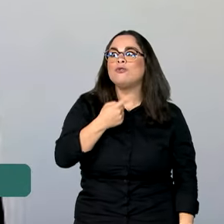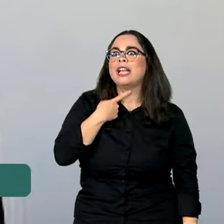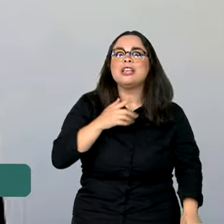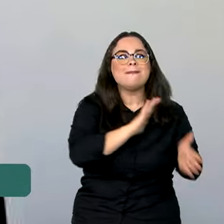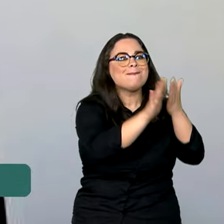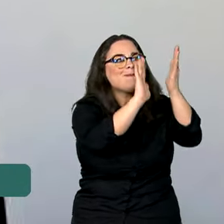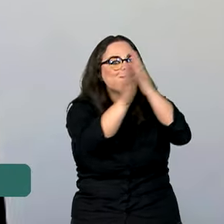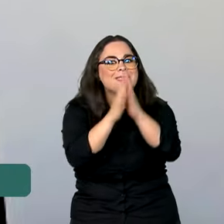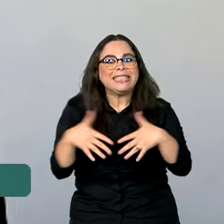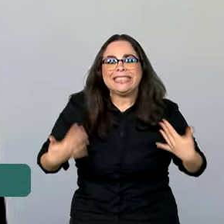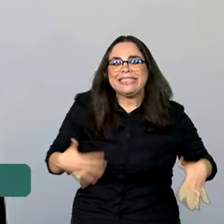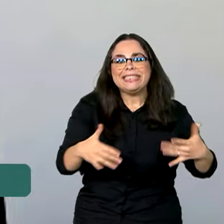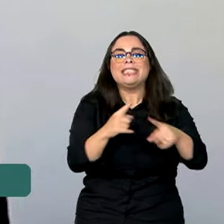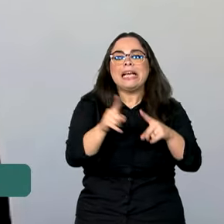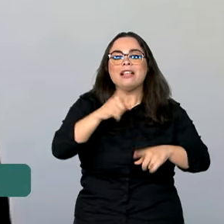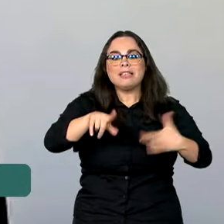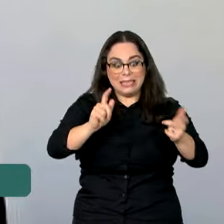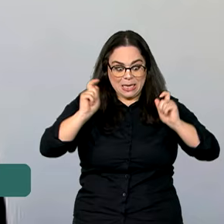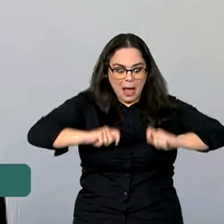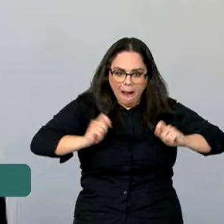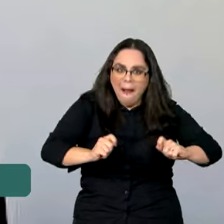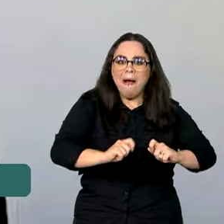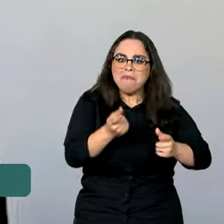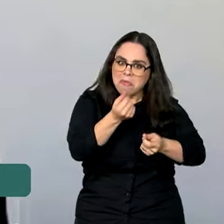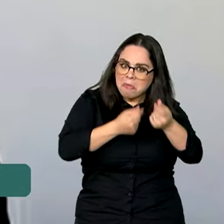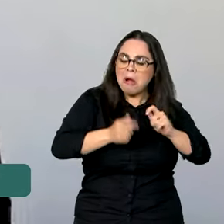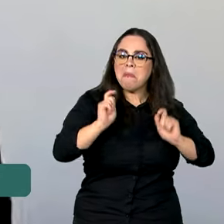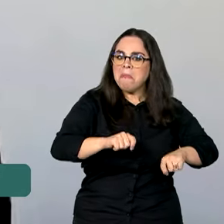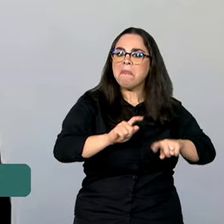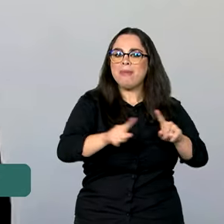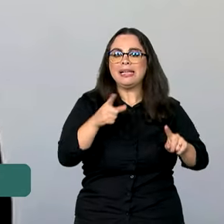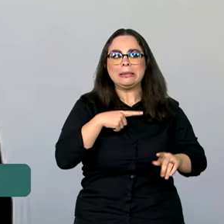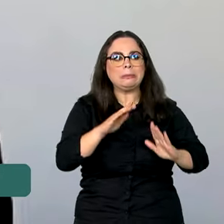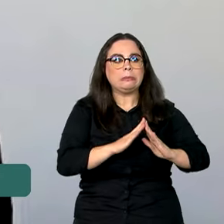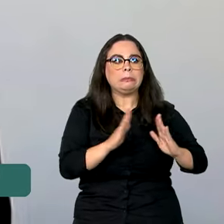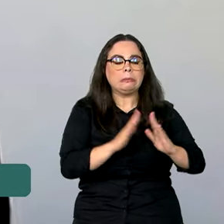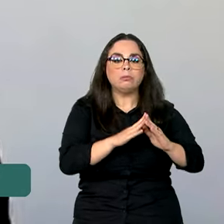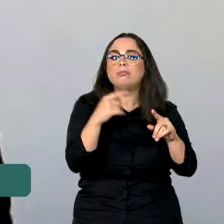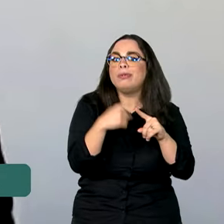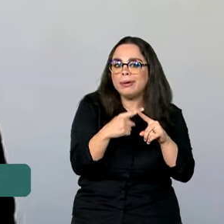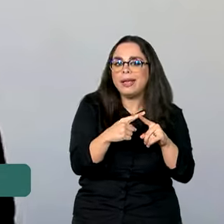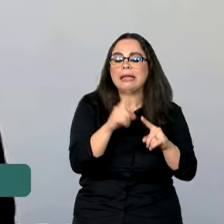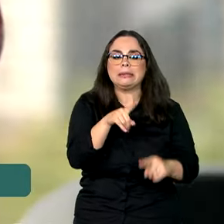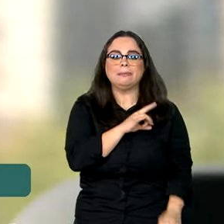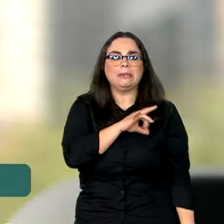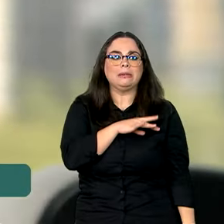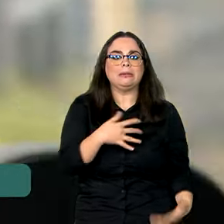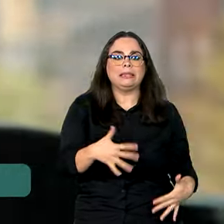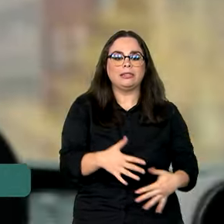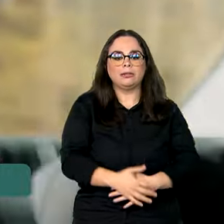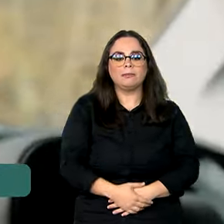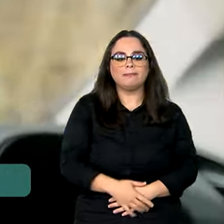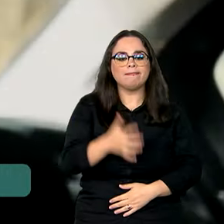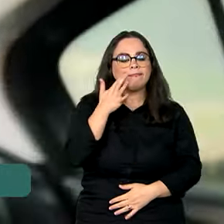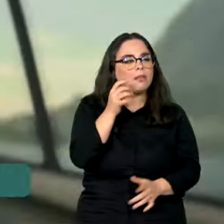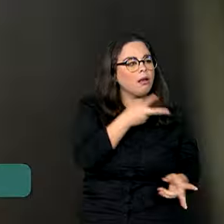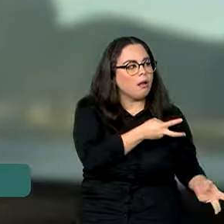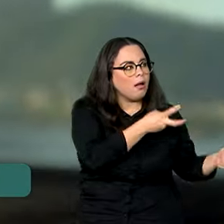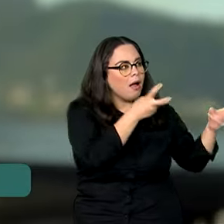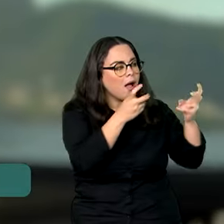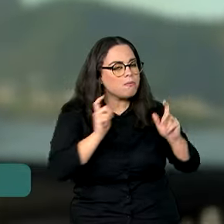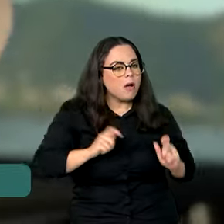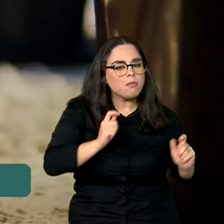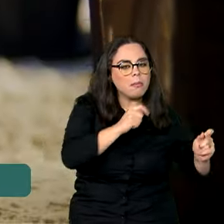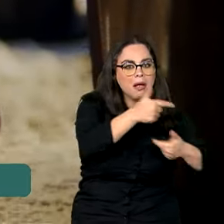de viajar, que às vezes com a capacidade econômica, mas que fica em casa por receios. De olho no potencial